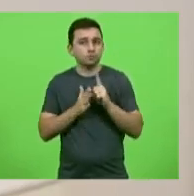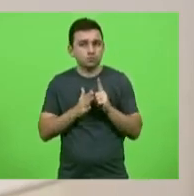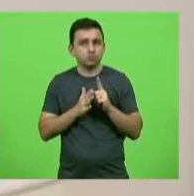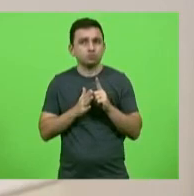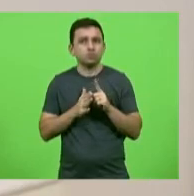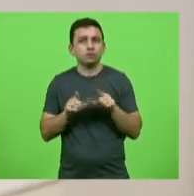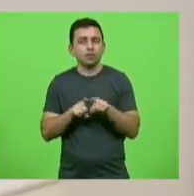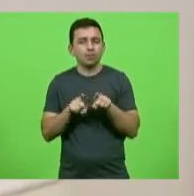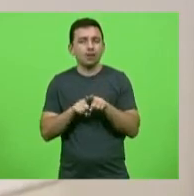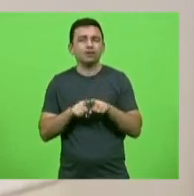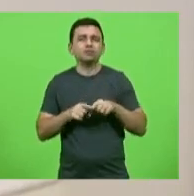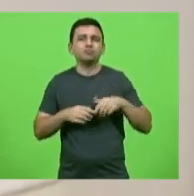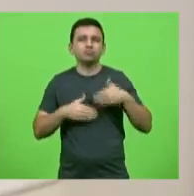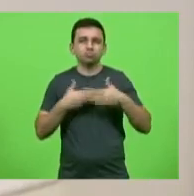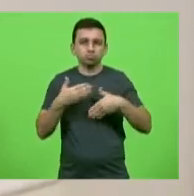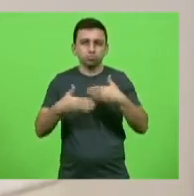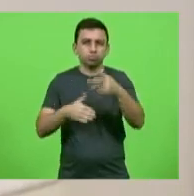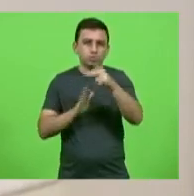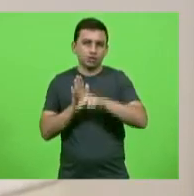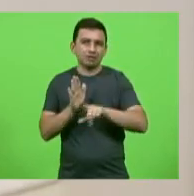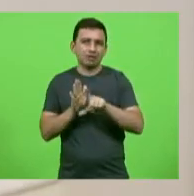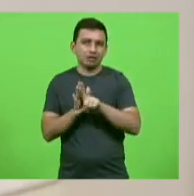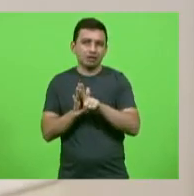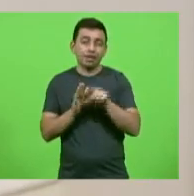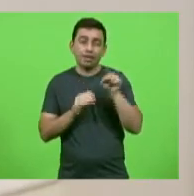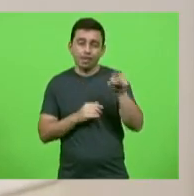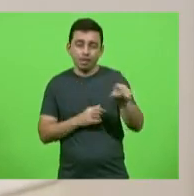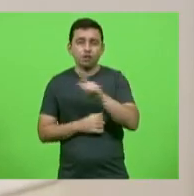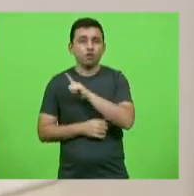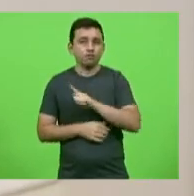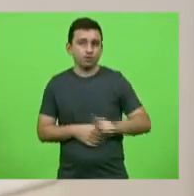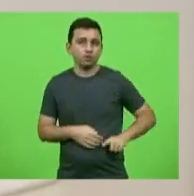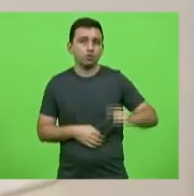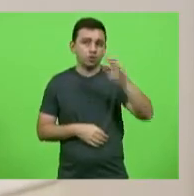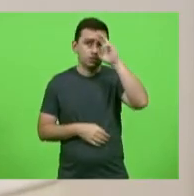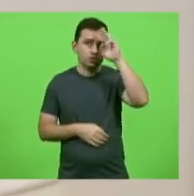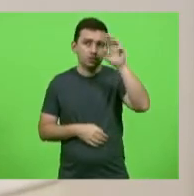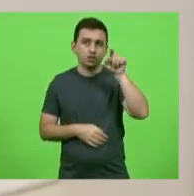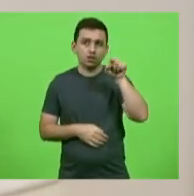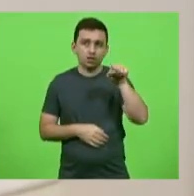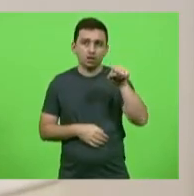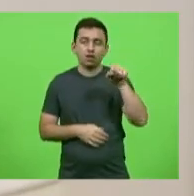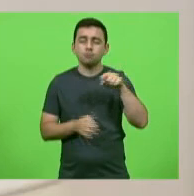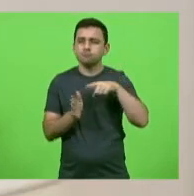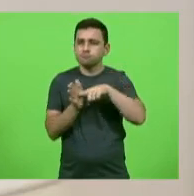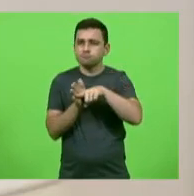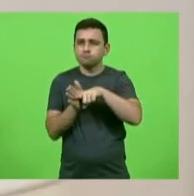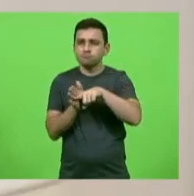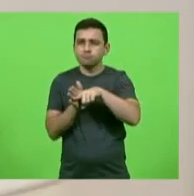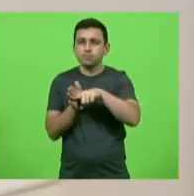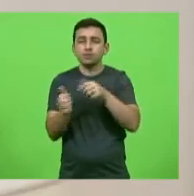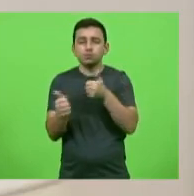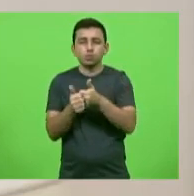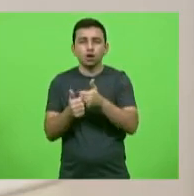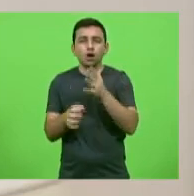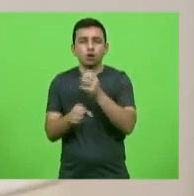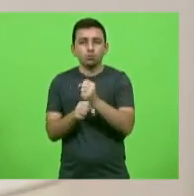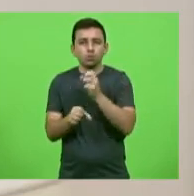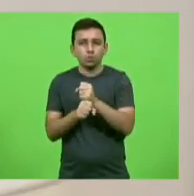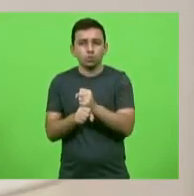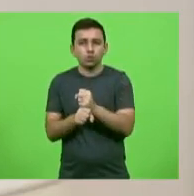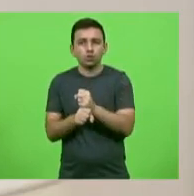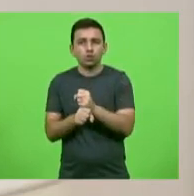o projeto de lei, tem-se que o governador Carlos Moisés da Silva fez uma consulta ao Tribunal de Contas de